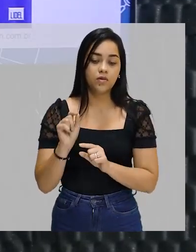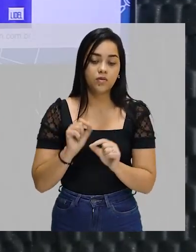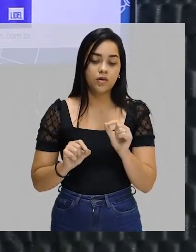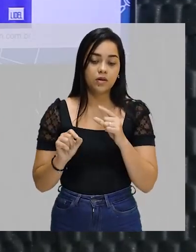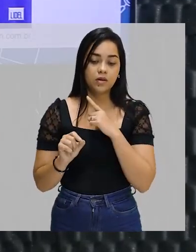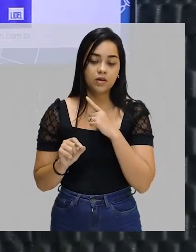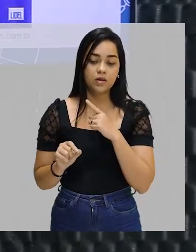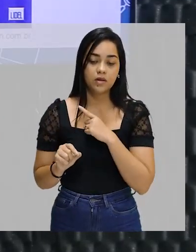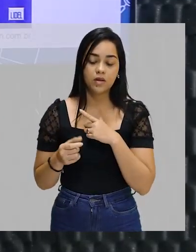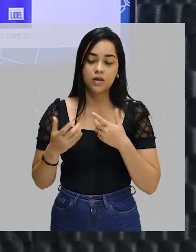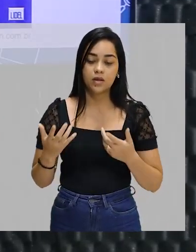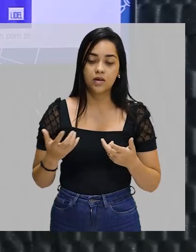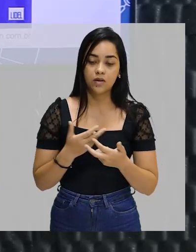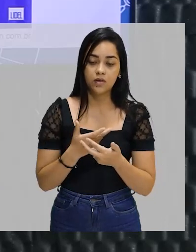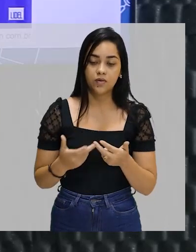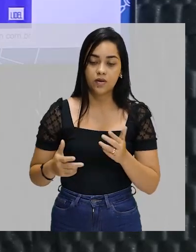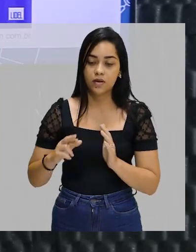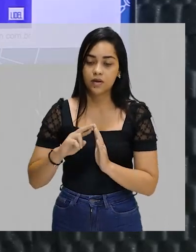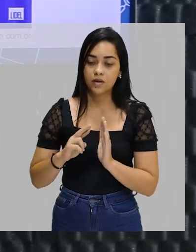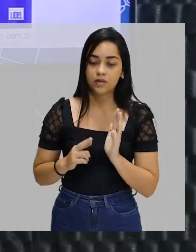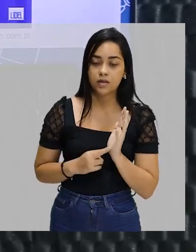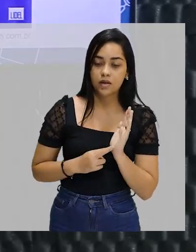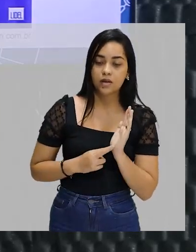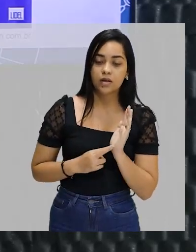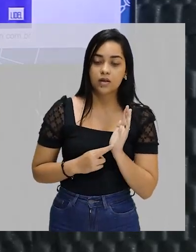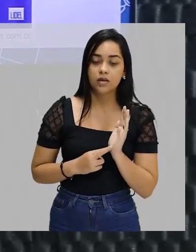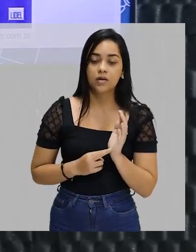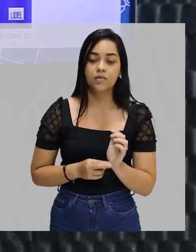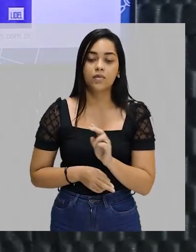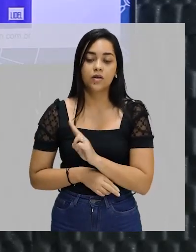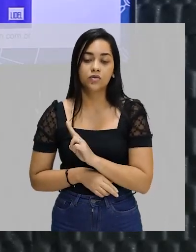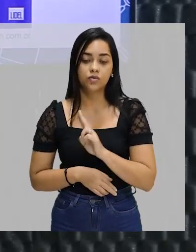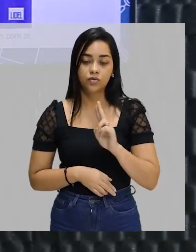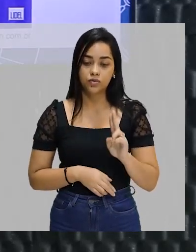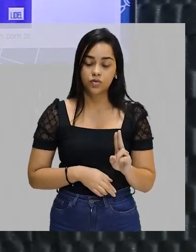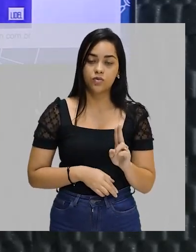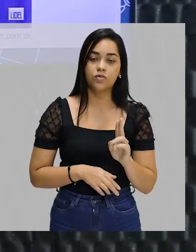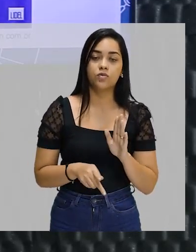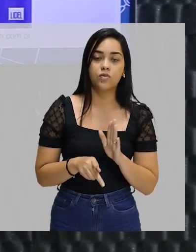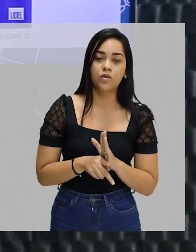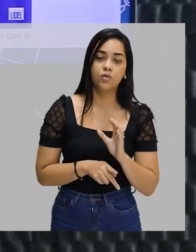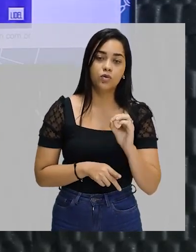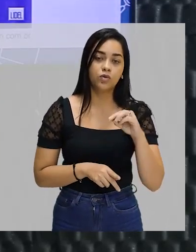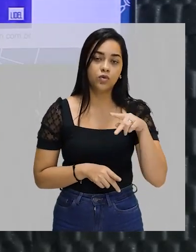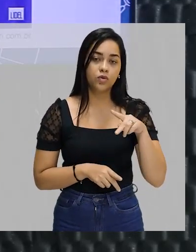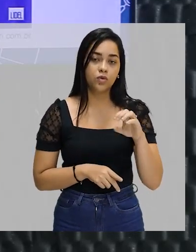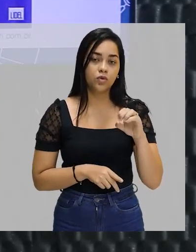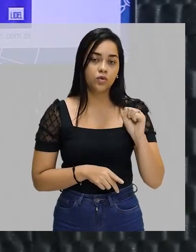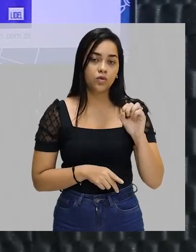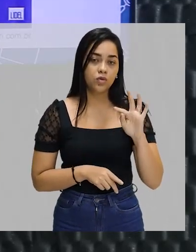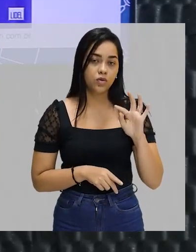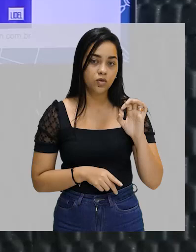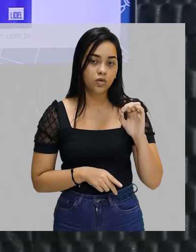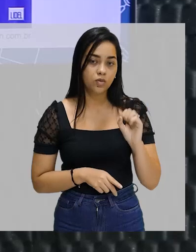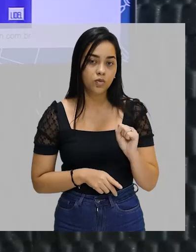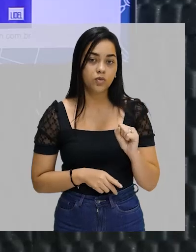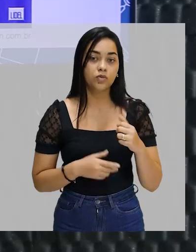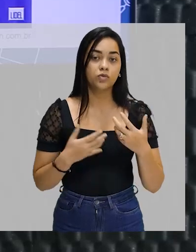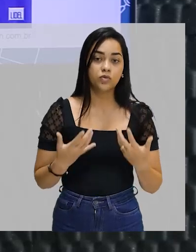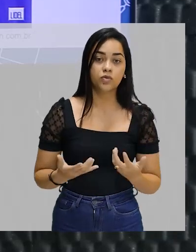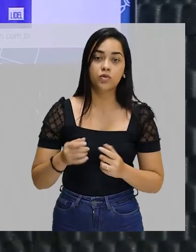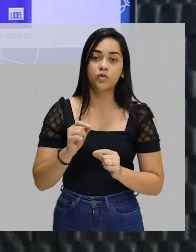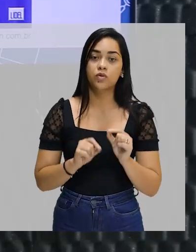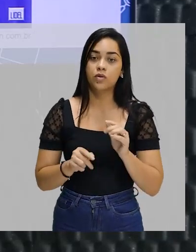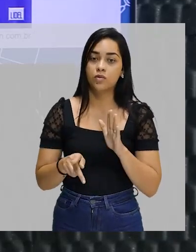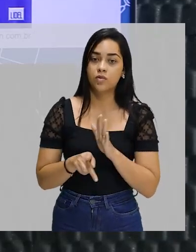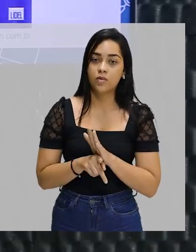ao estabelecimento de regras para a nomenclatura dos compostos orgânicos, considerando